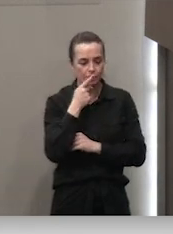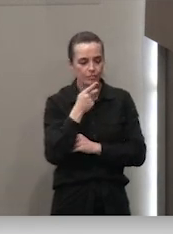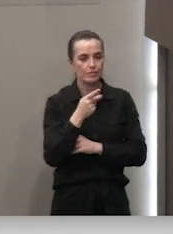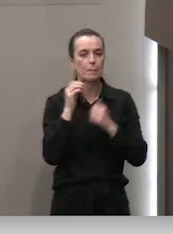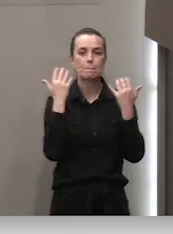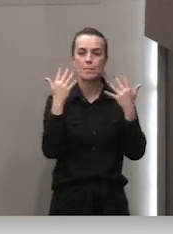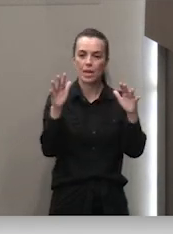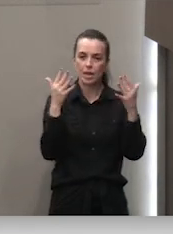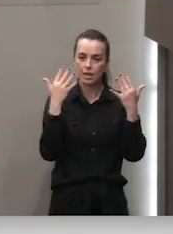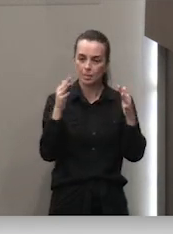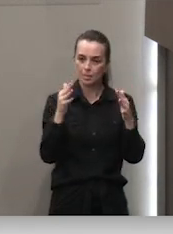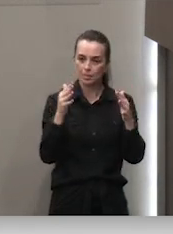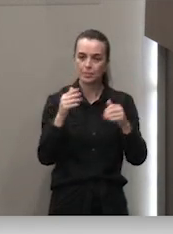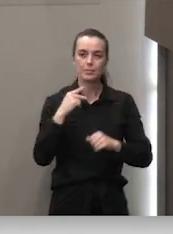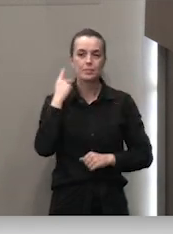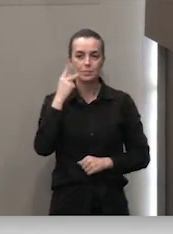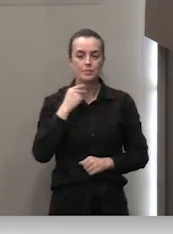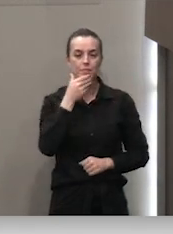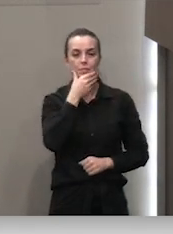expediente,